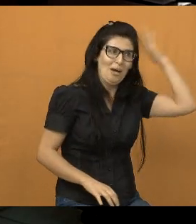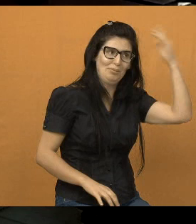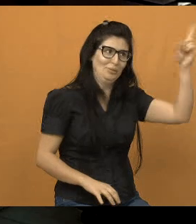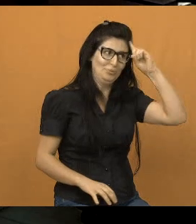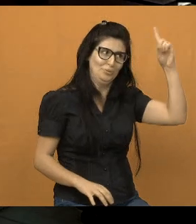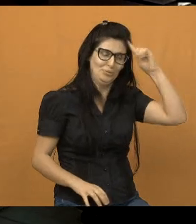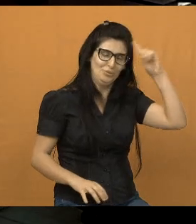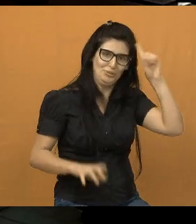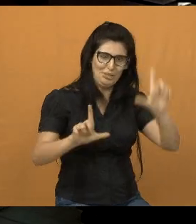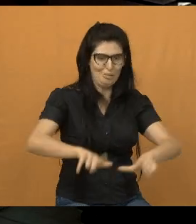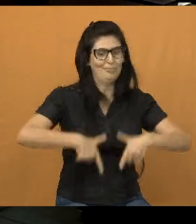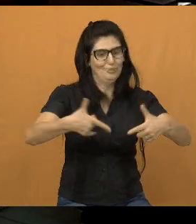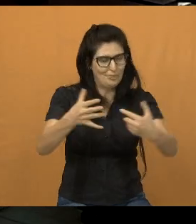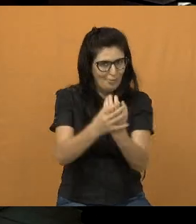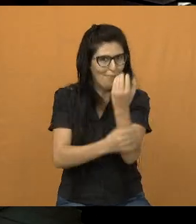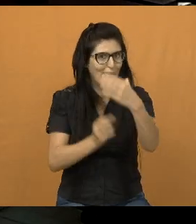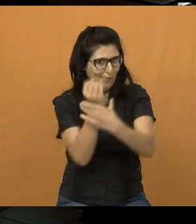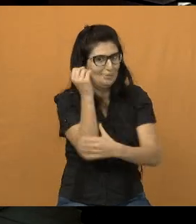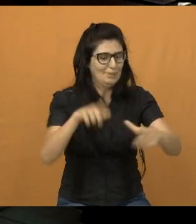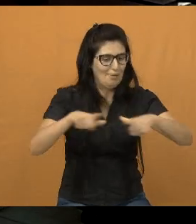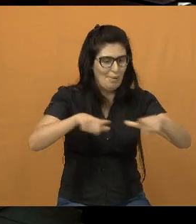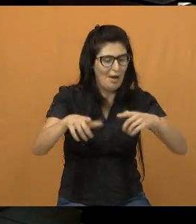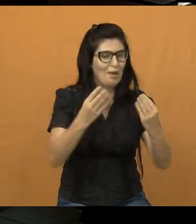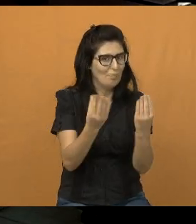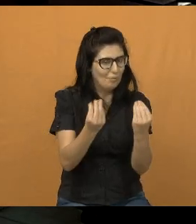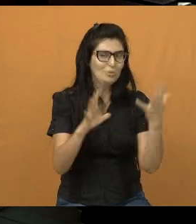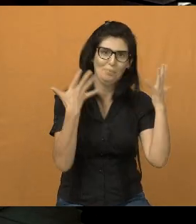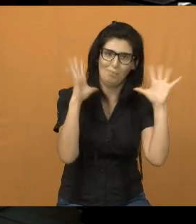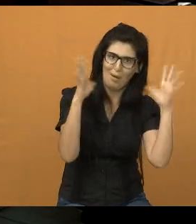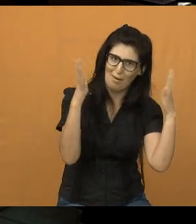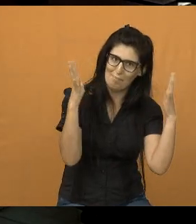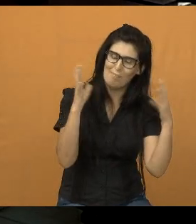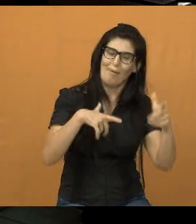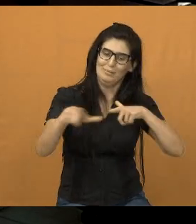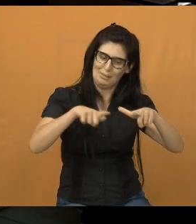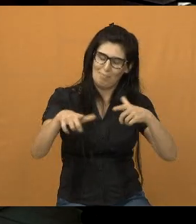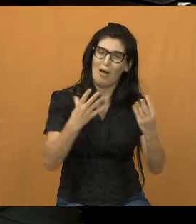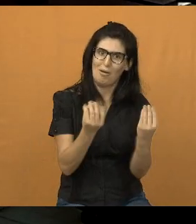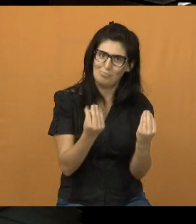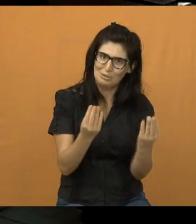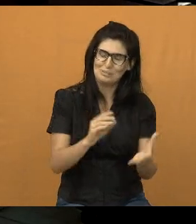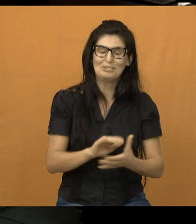dia, sem dúvida. A todos vocês, primeiro, um parabéns pelo trabalho.